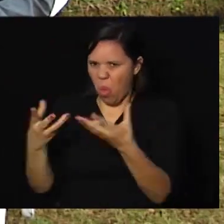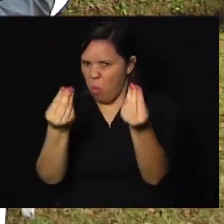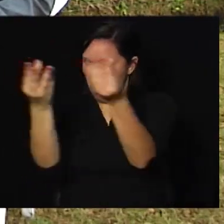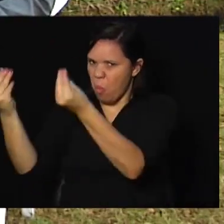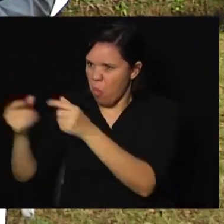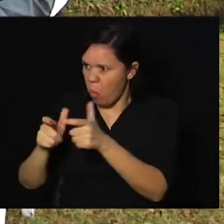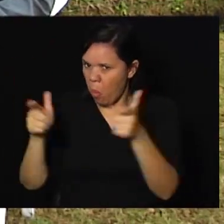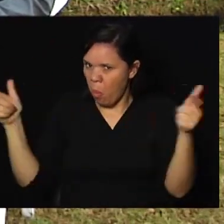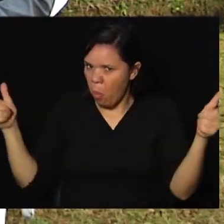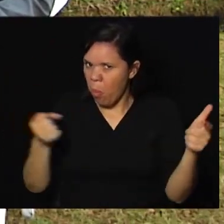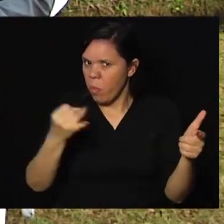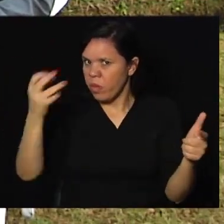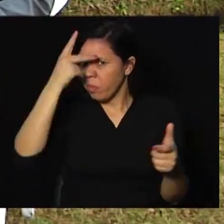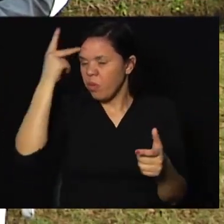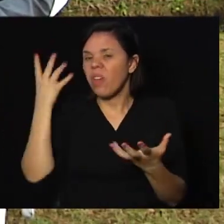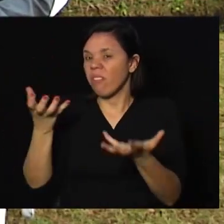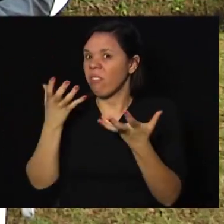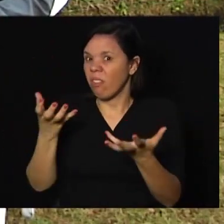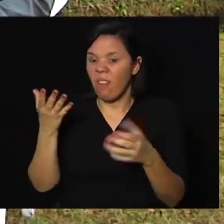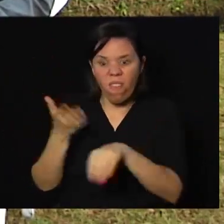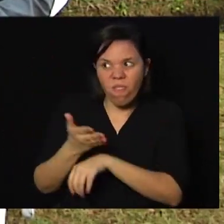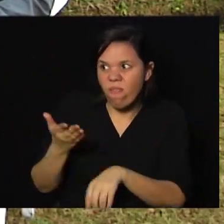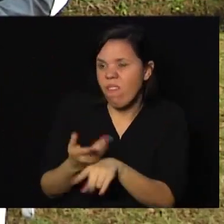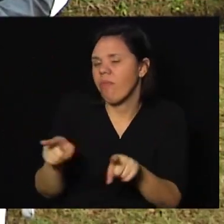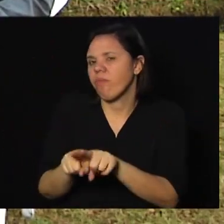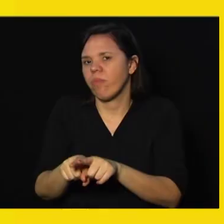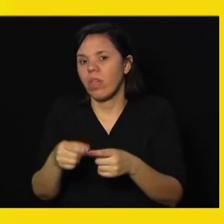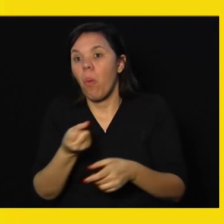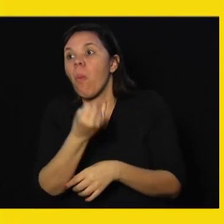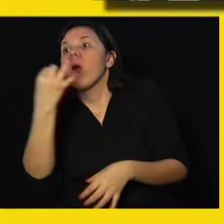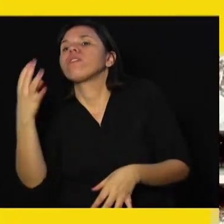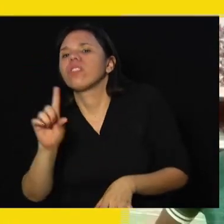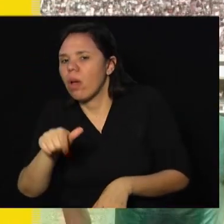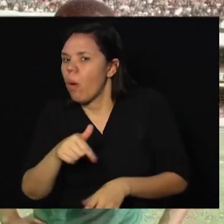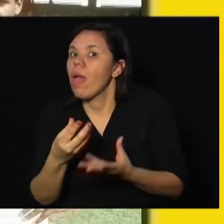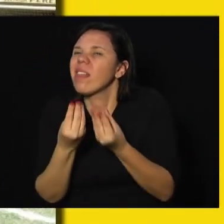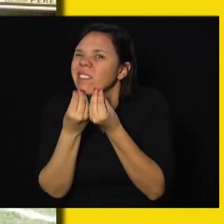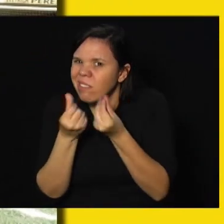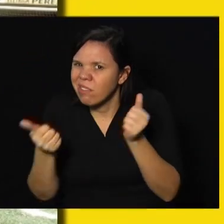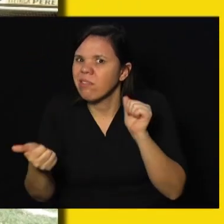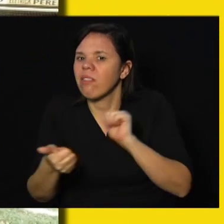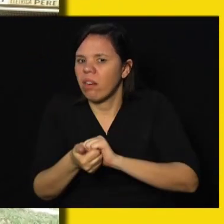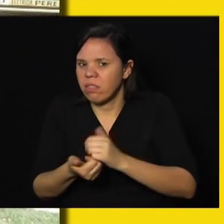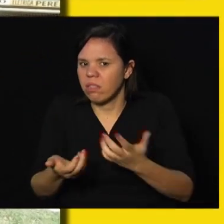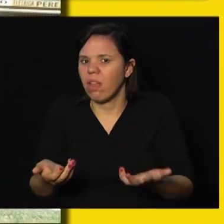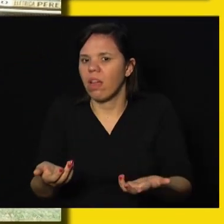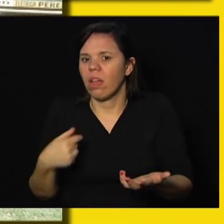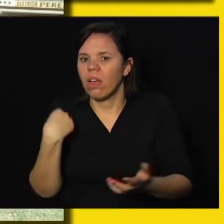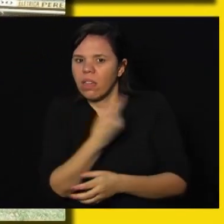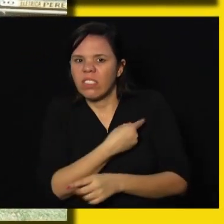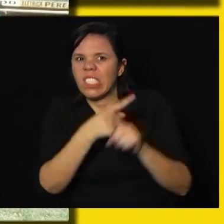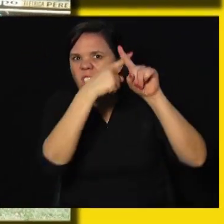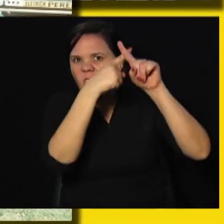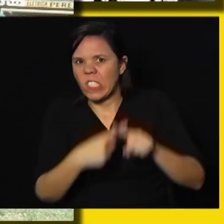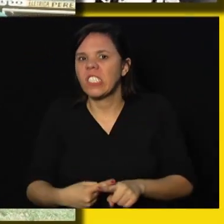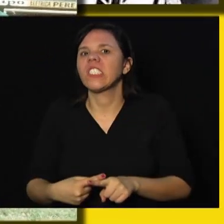maior, né? Não digo em quantidade, mas em qualidade. Né? A gente disputava a